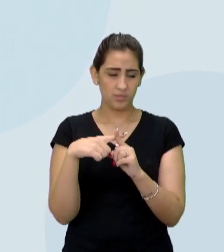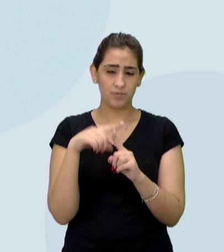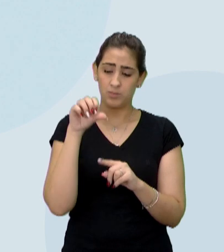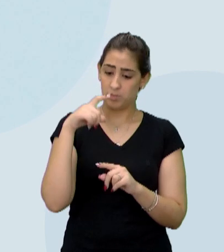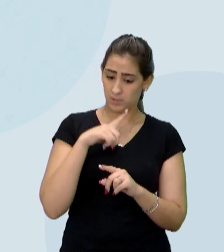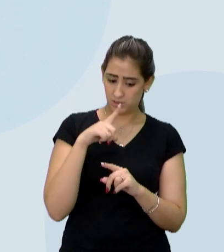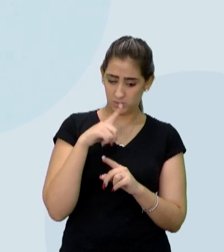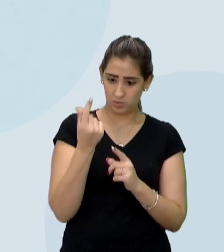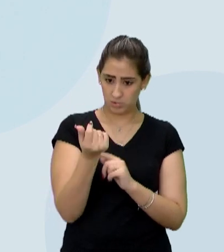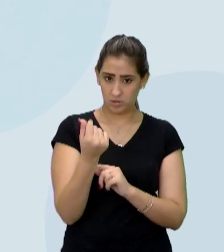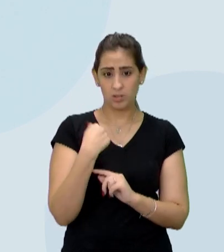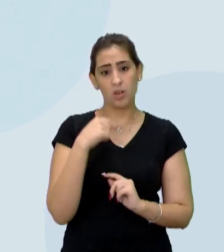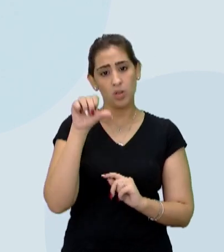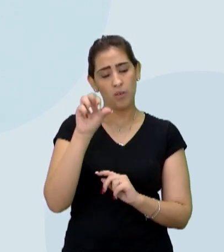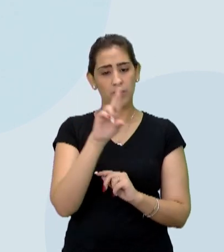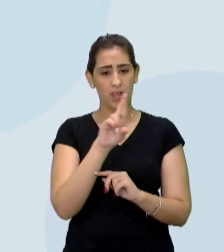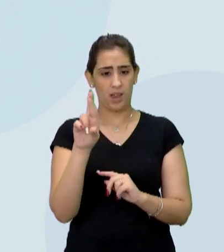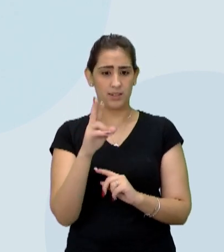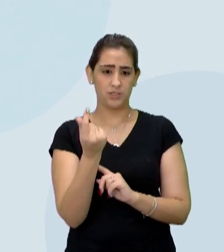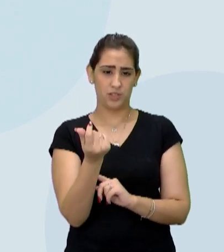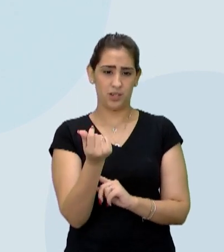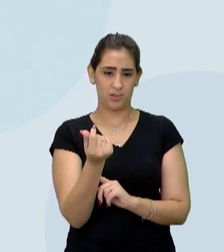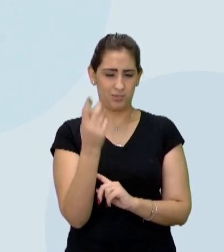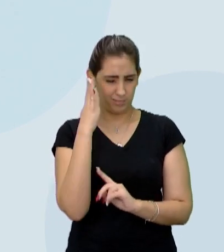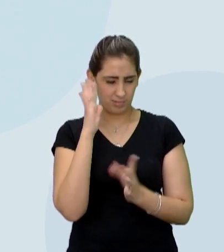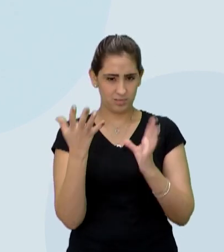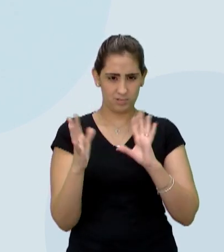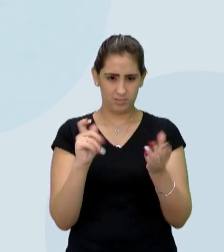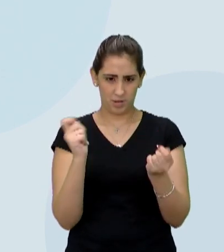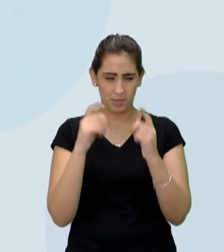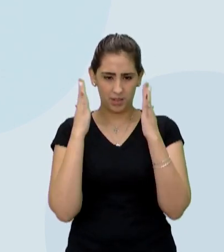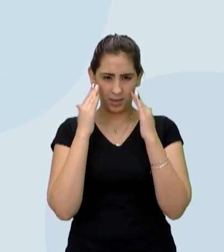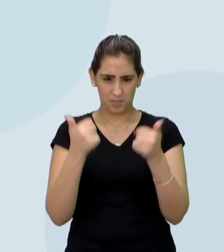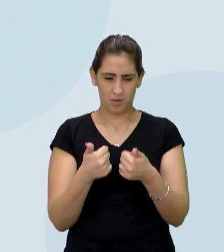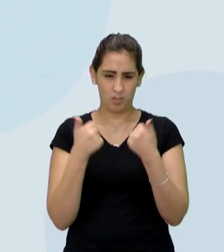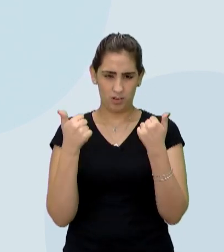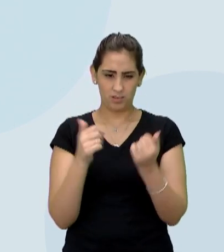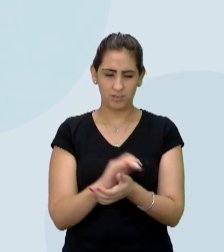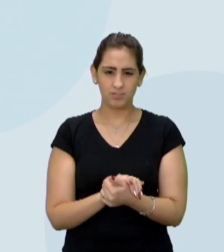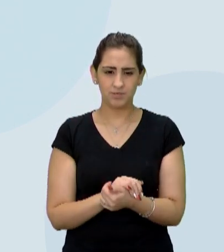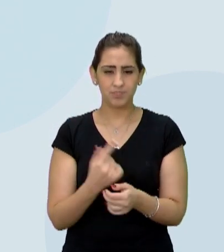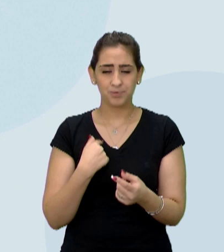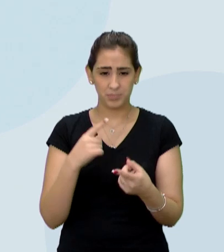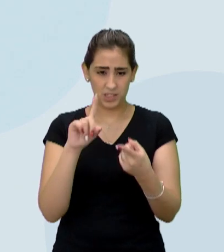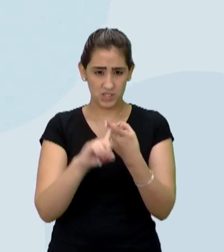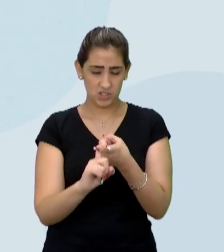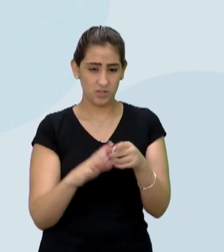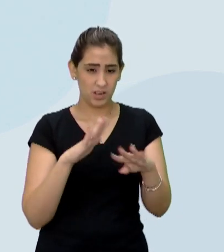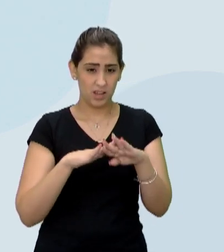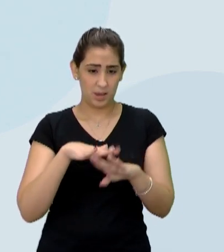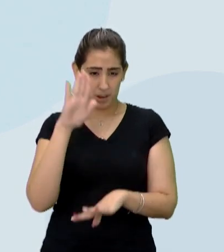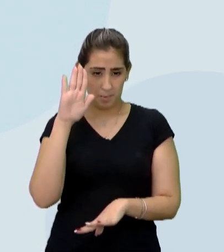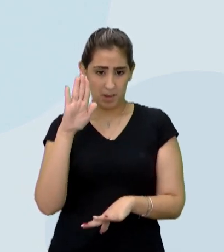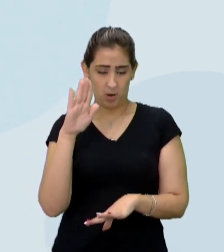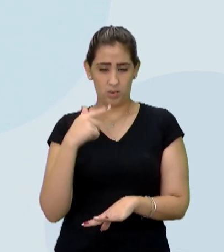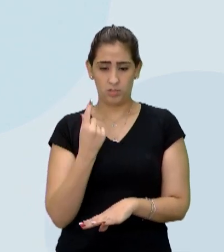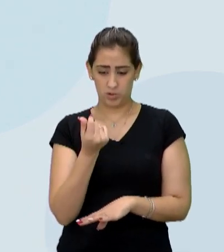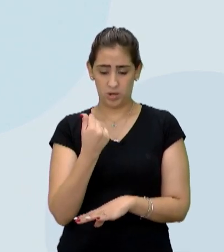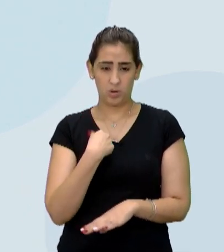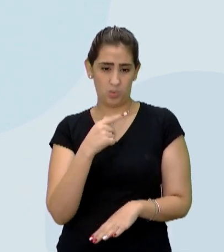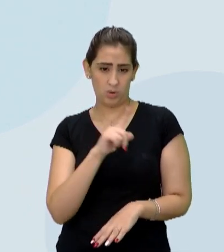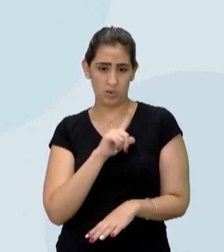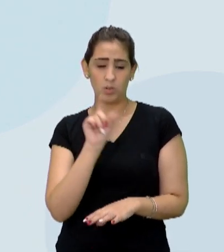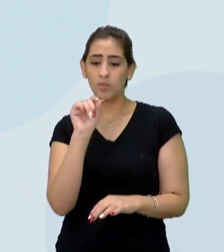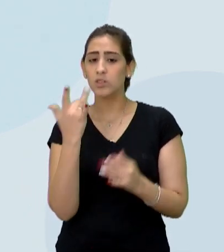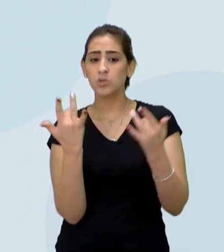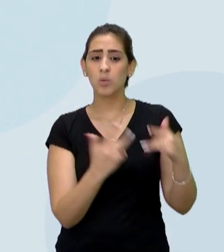teria R$9 aí em dinheiro, tá bom? Olha, gente, é óbvio, né? Como a minha dívida é maior que o dinheiro que eu tenho, o que vai